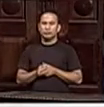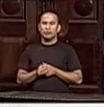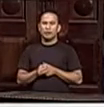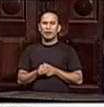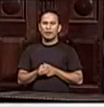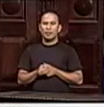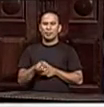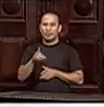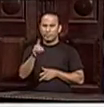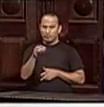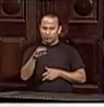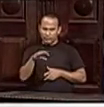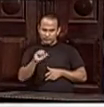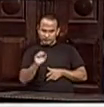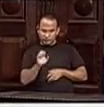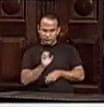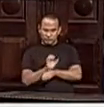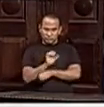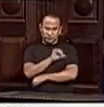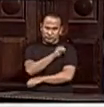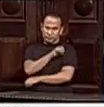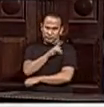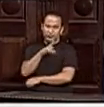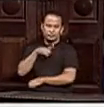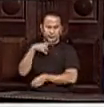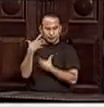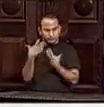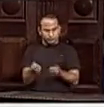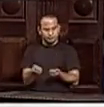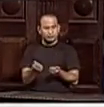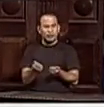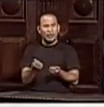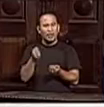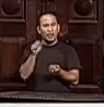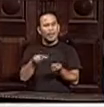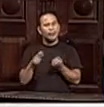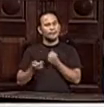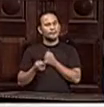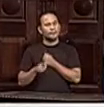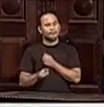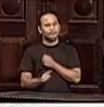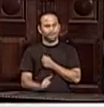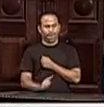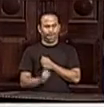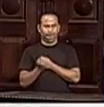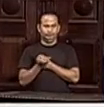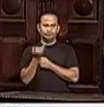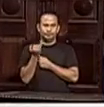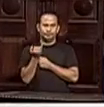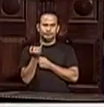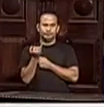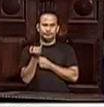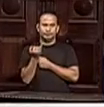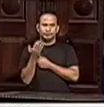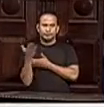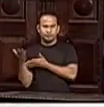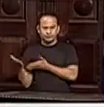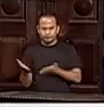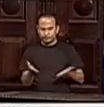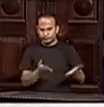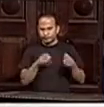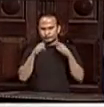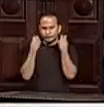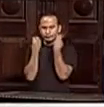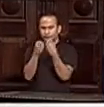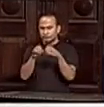estado do Rio de Janeiro seja estabelecida. E para concluir, senhor presidente, é fundamental que seja trazido ao plenário dessa